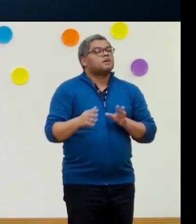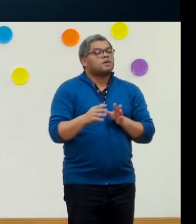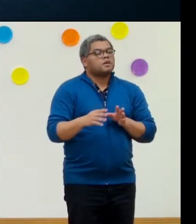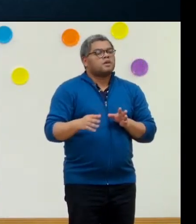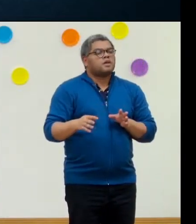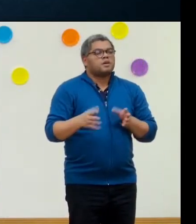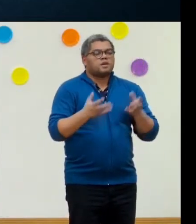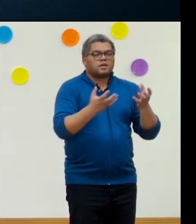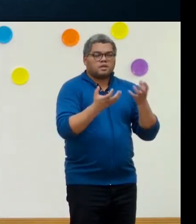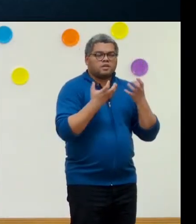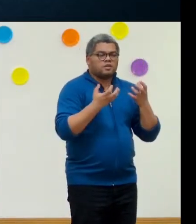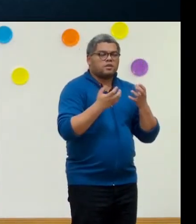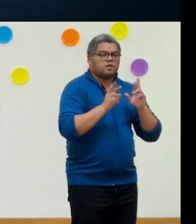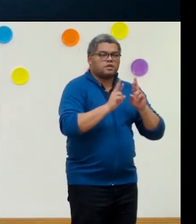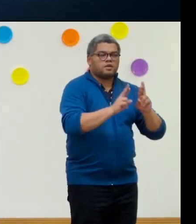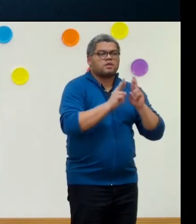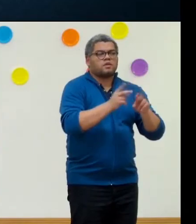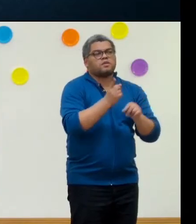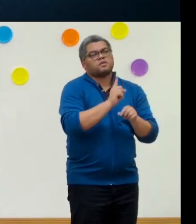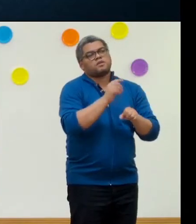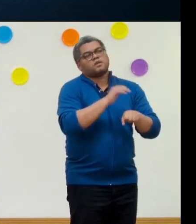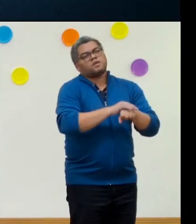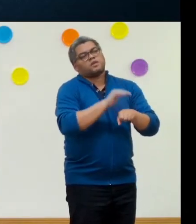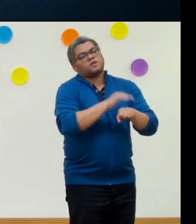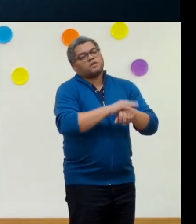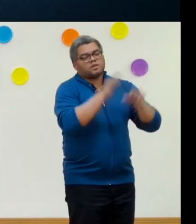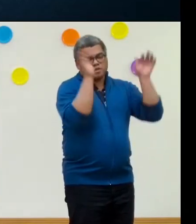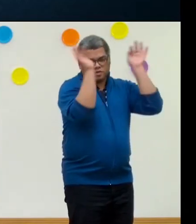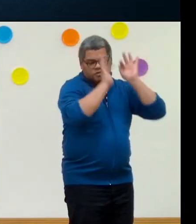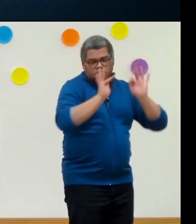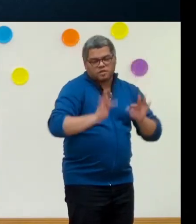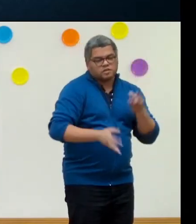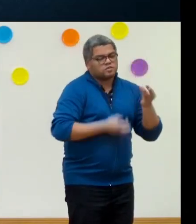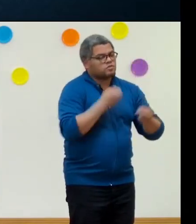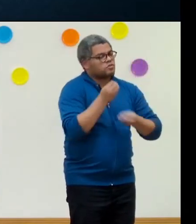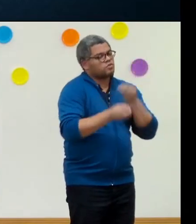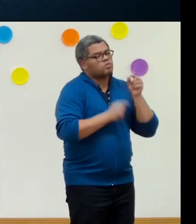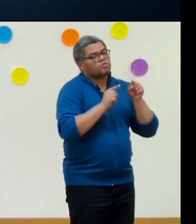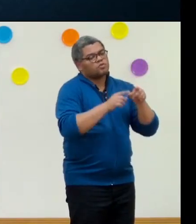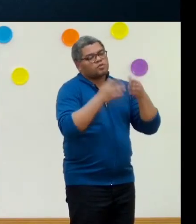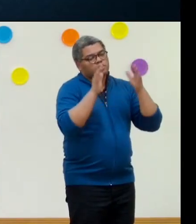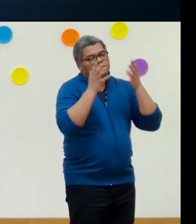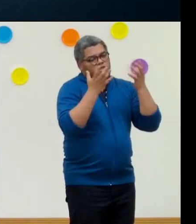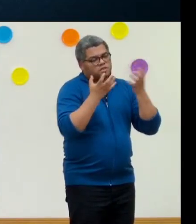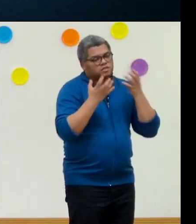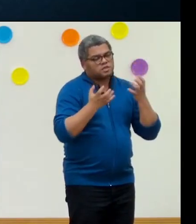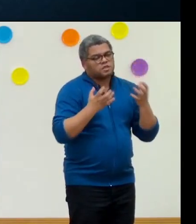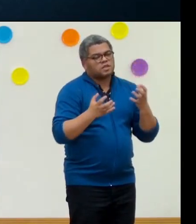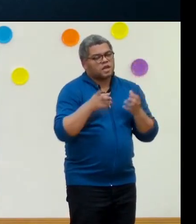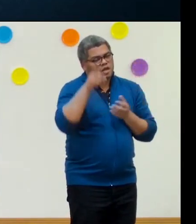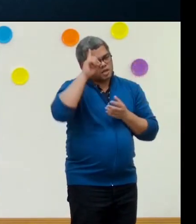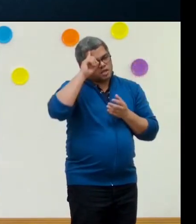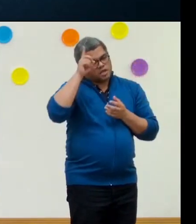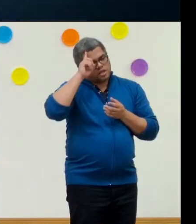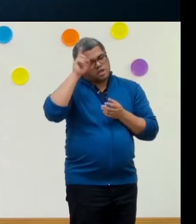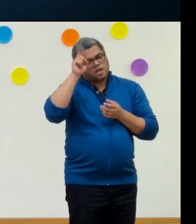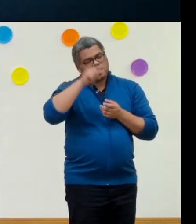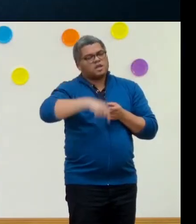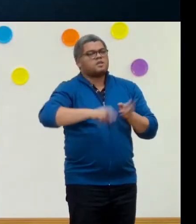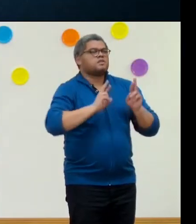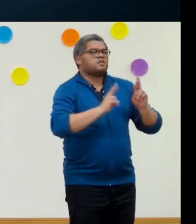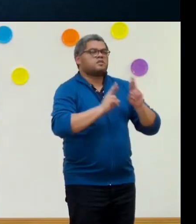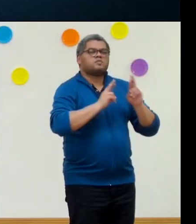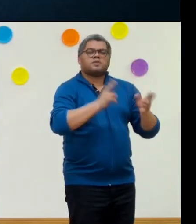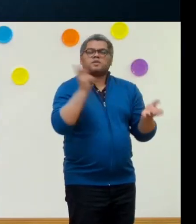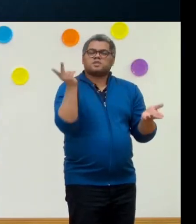que seu casamento, importante isso, te faça feliz do jeito que você quer, todos os dias, todas as maneiras. Isso são expectativas irreais.